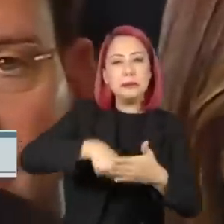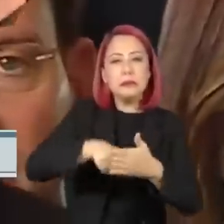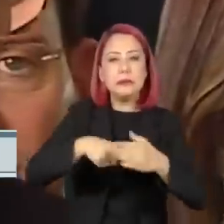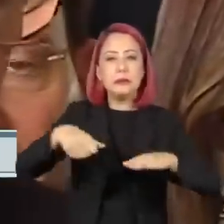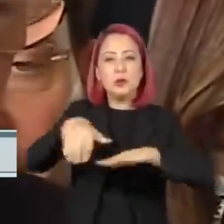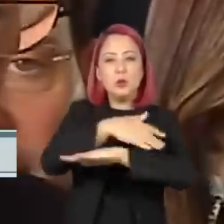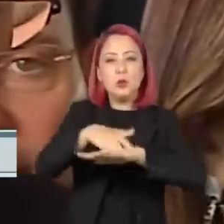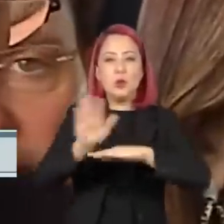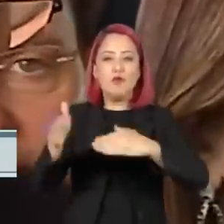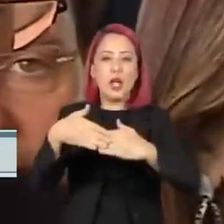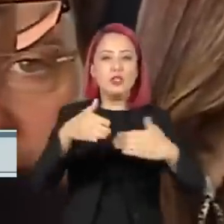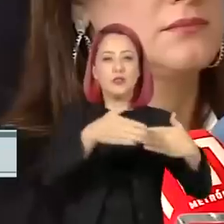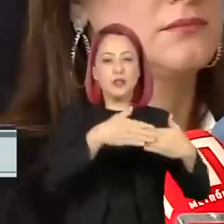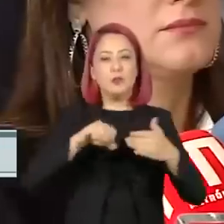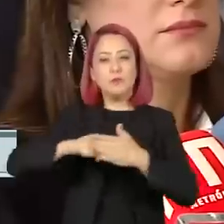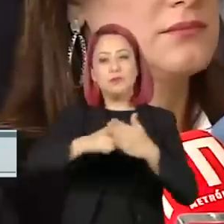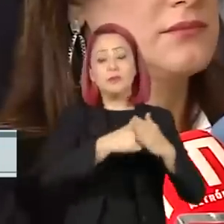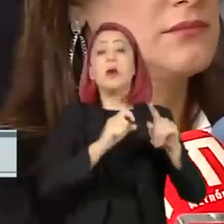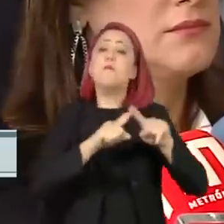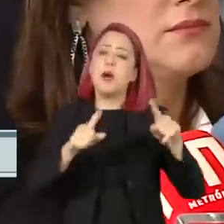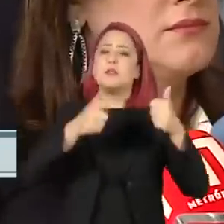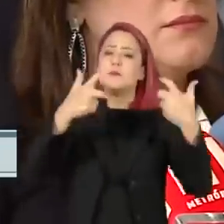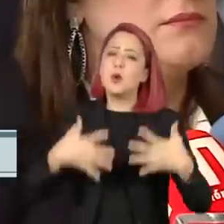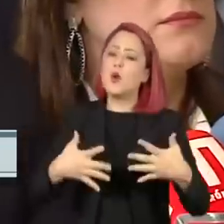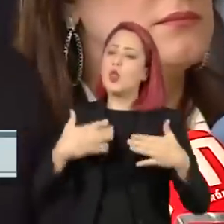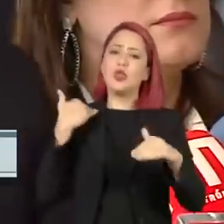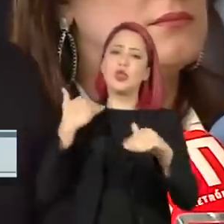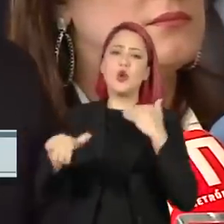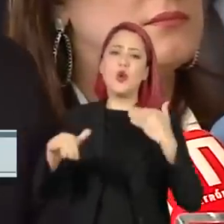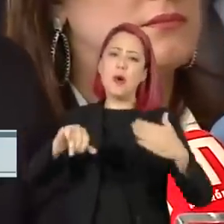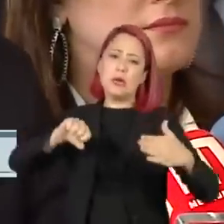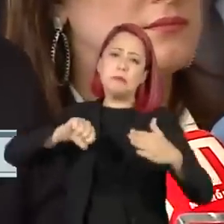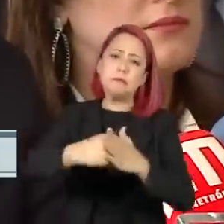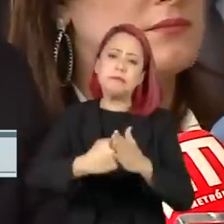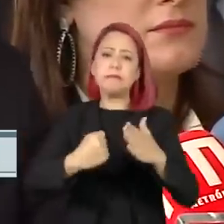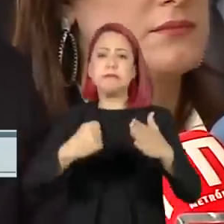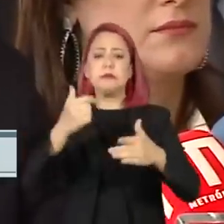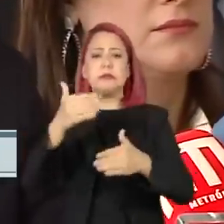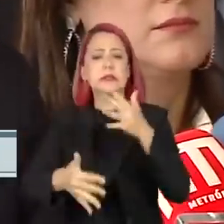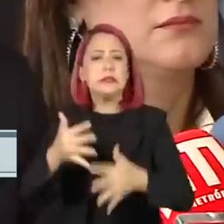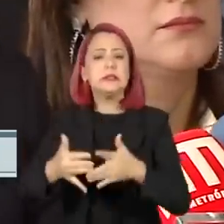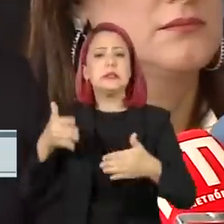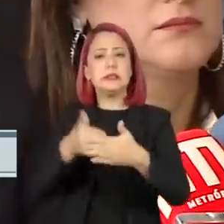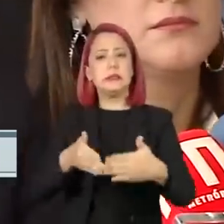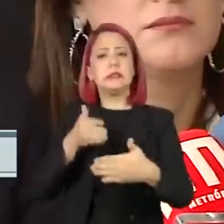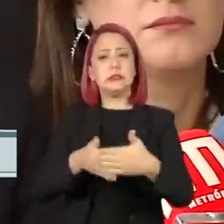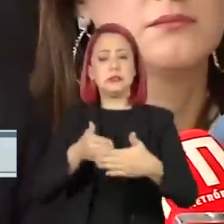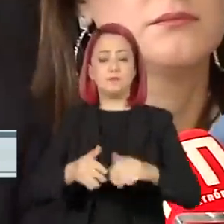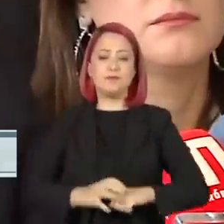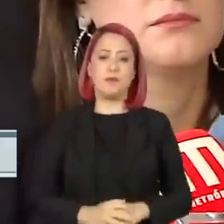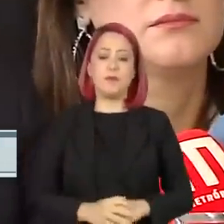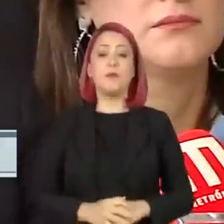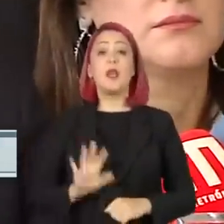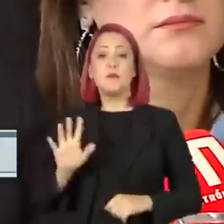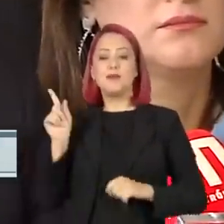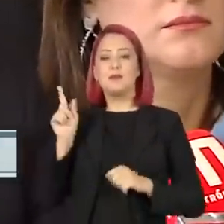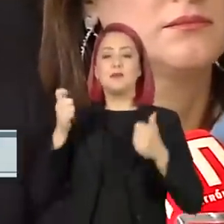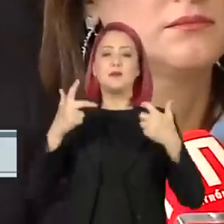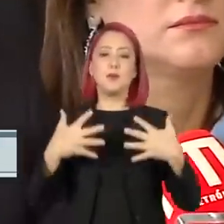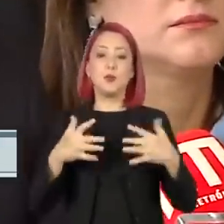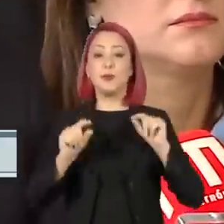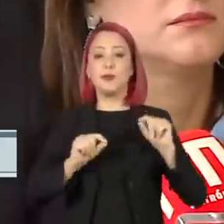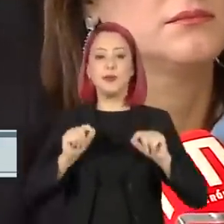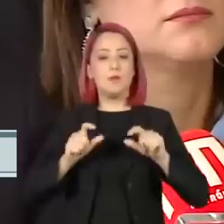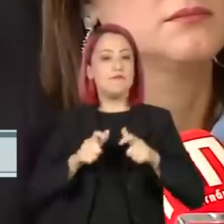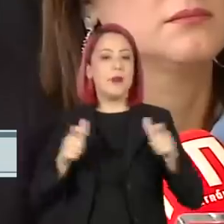mas condenou os bloqueios. Os atuais movimentos populares são fruto de indignação e sentimento de